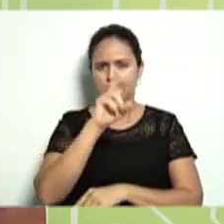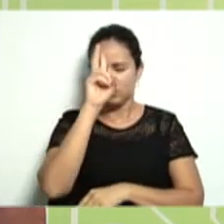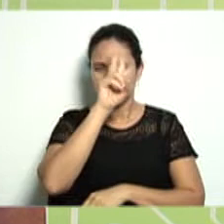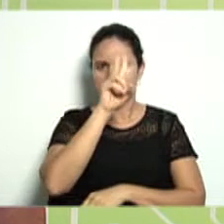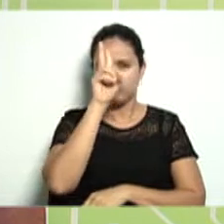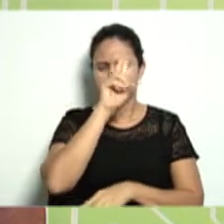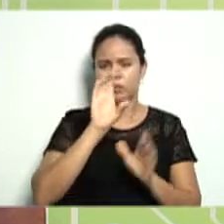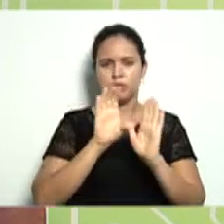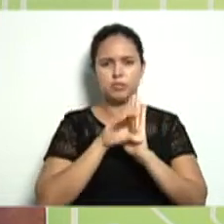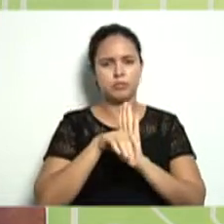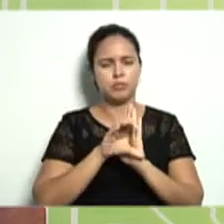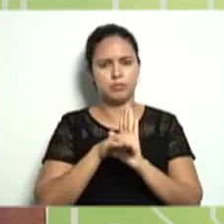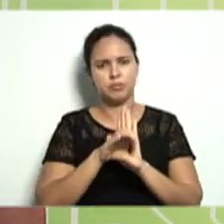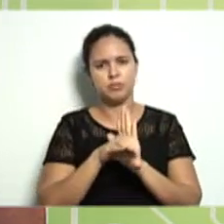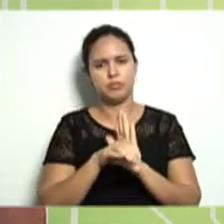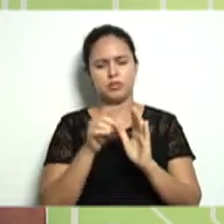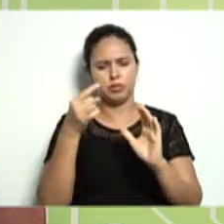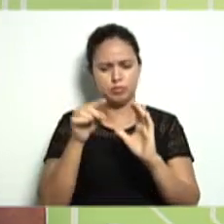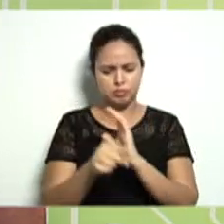conteúdos,